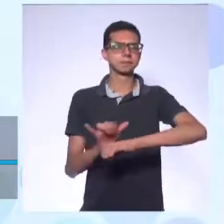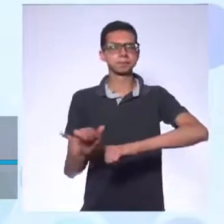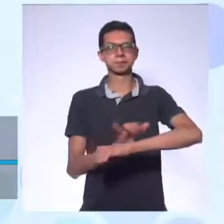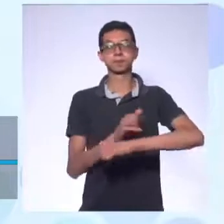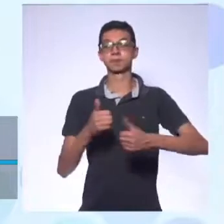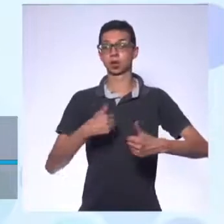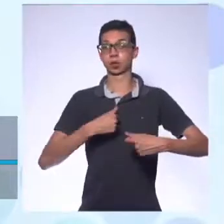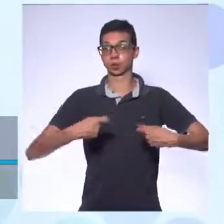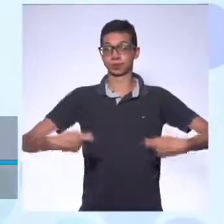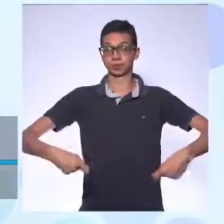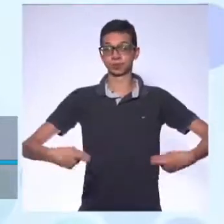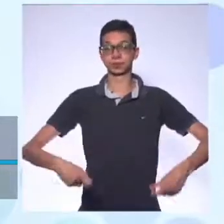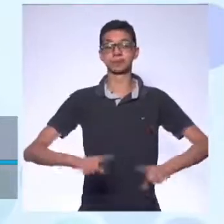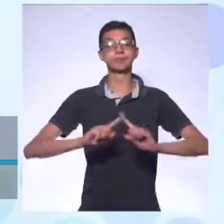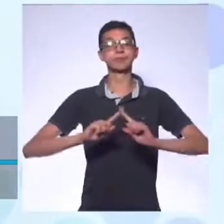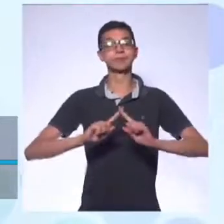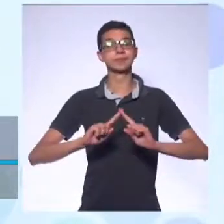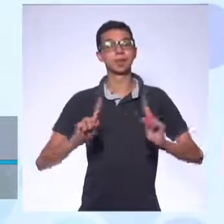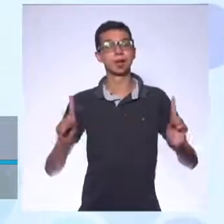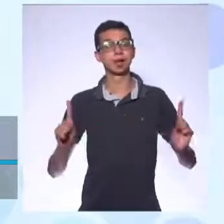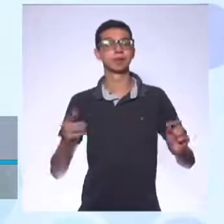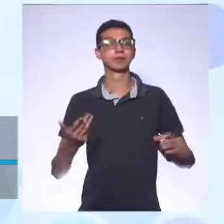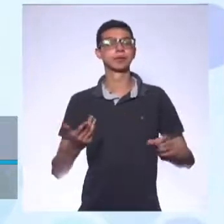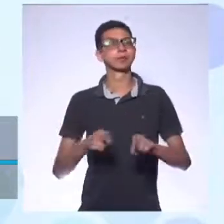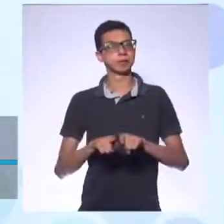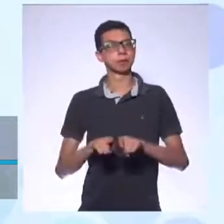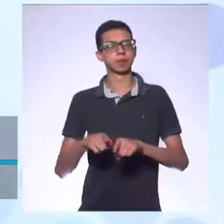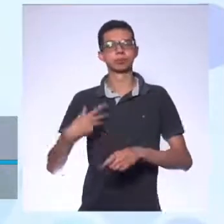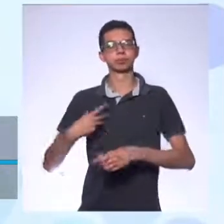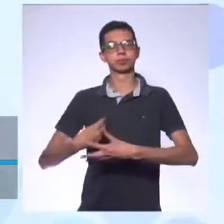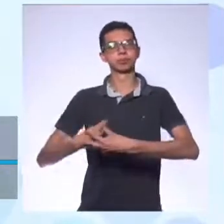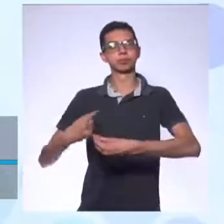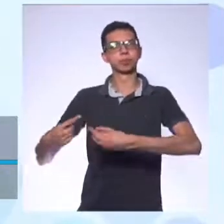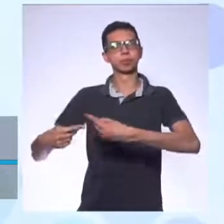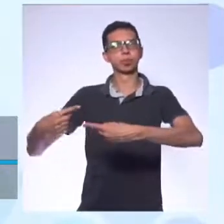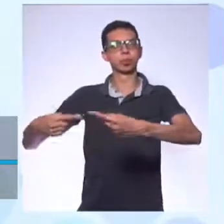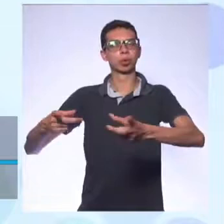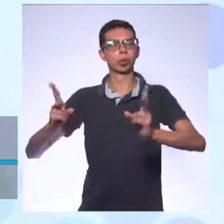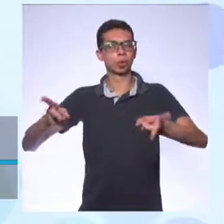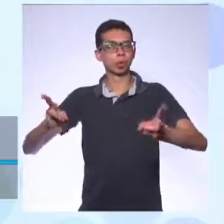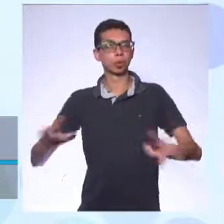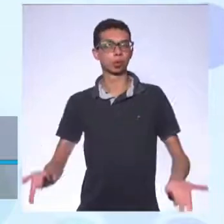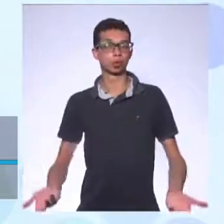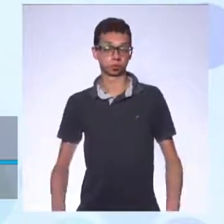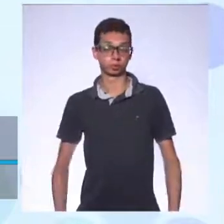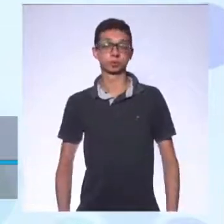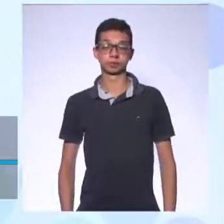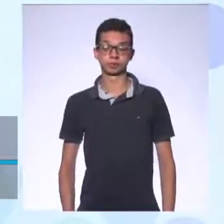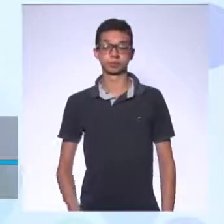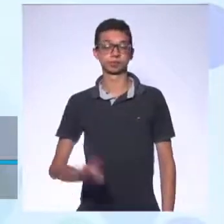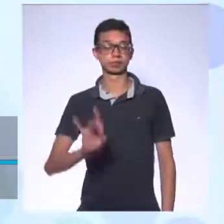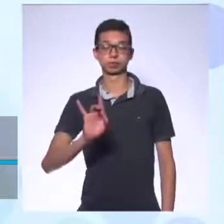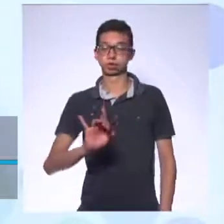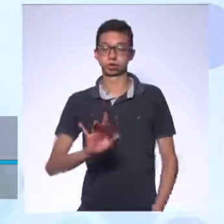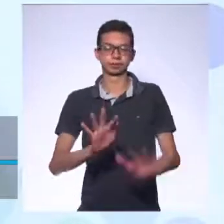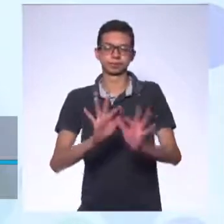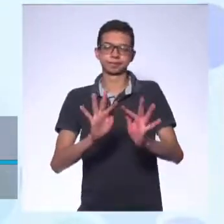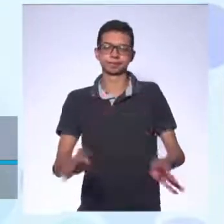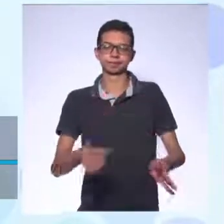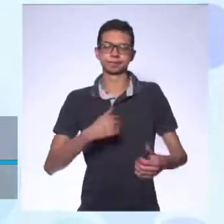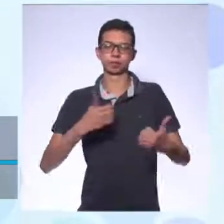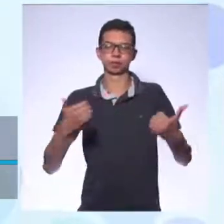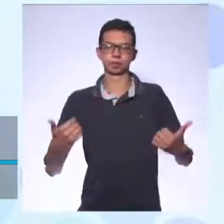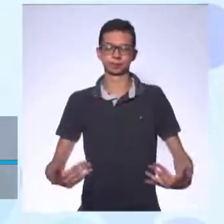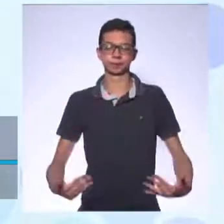necessidades, porém, eu deixar para gerações futuras. Tá? Basicamente é isso. Tá? Então, a partir do momento que eu